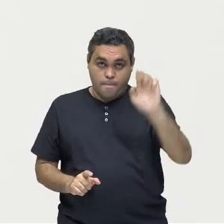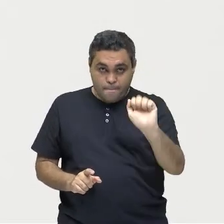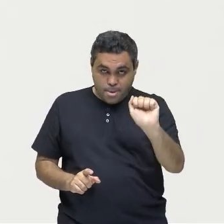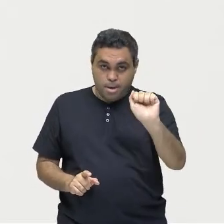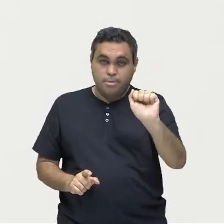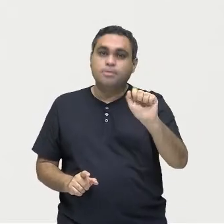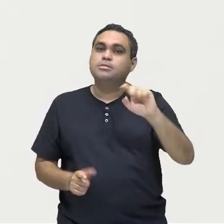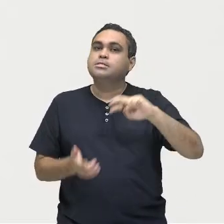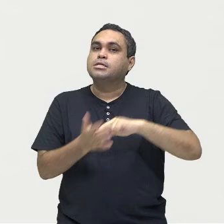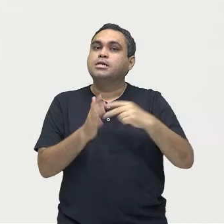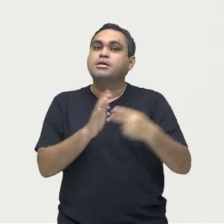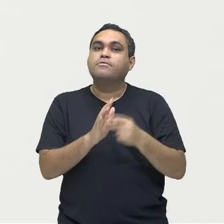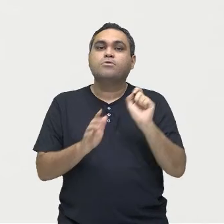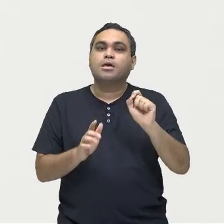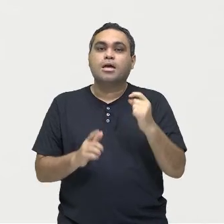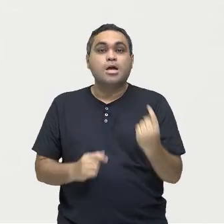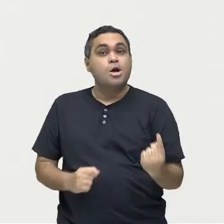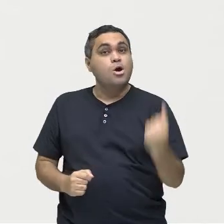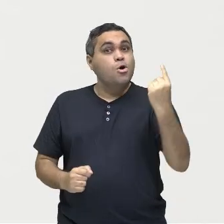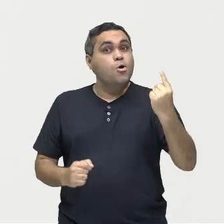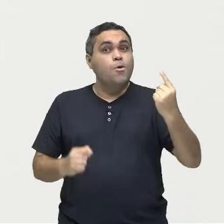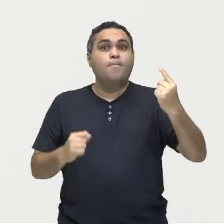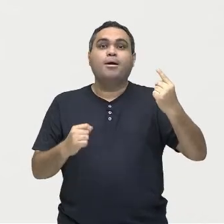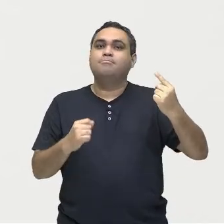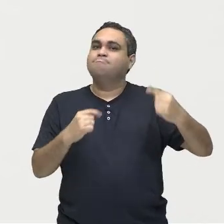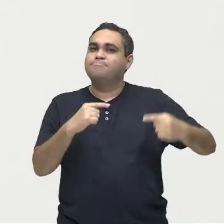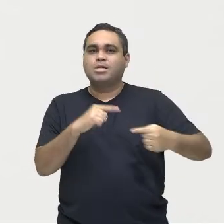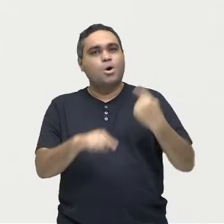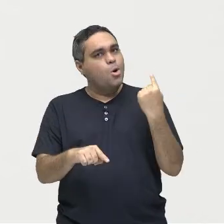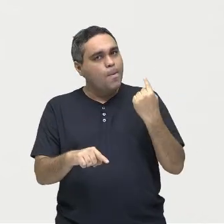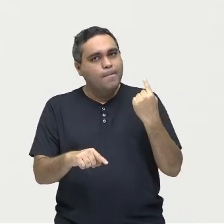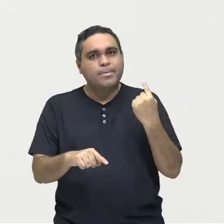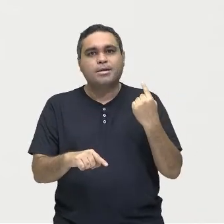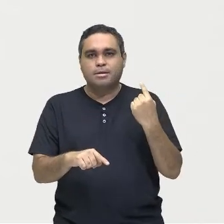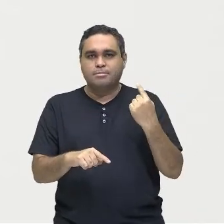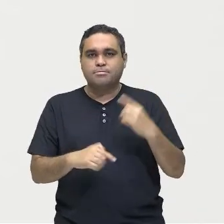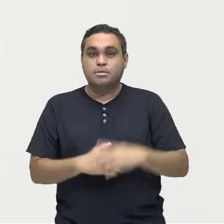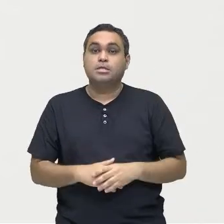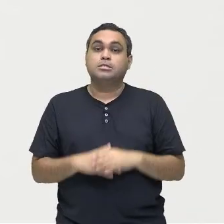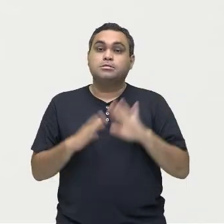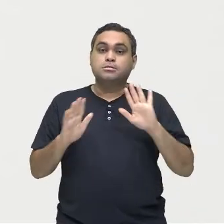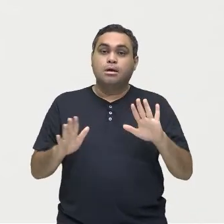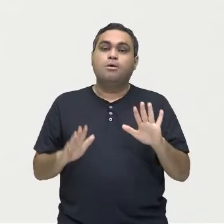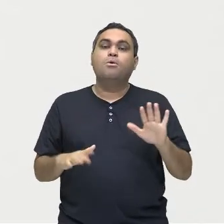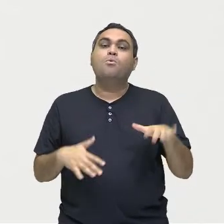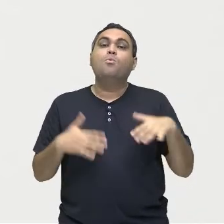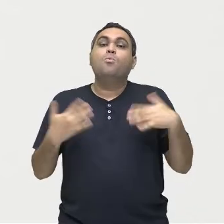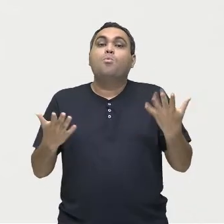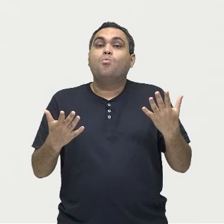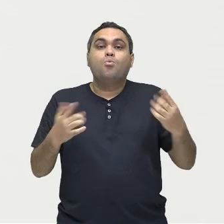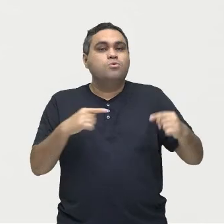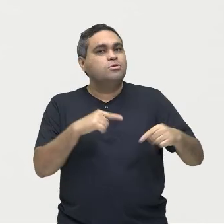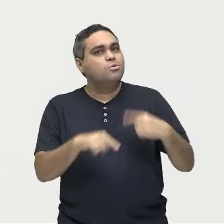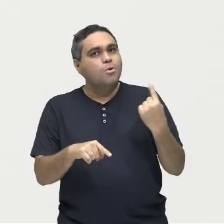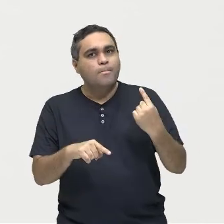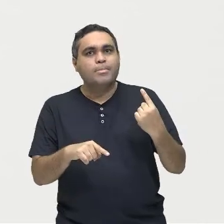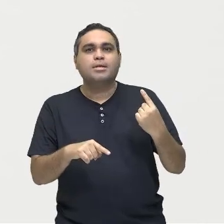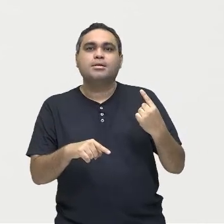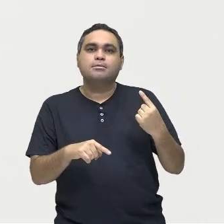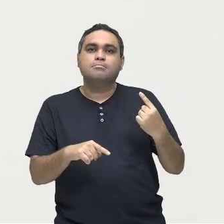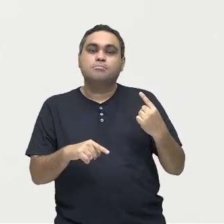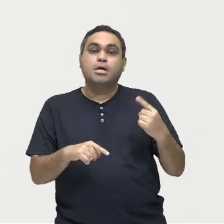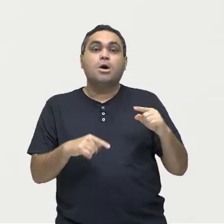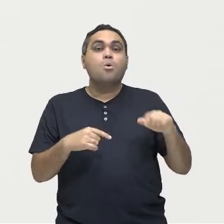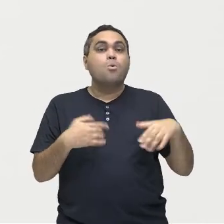sujeito, menos uma delas tem. E você vai indicar qual é esta que possui sujeito, porque